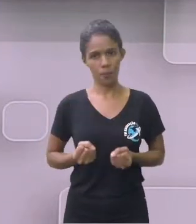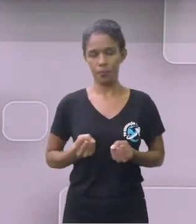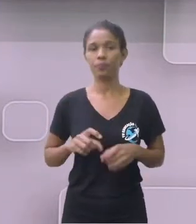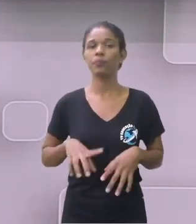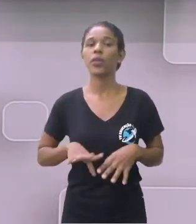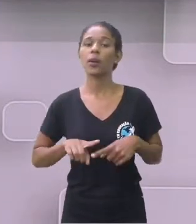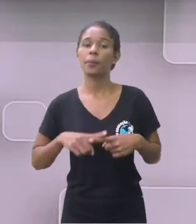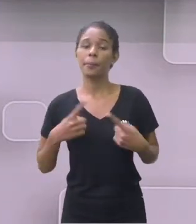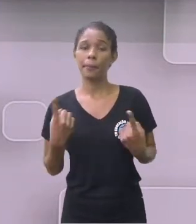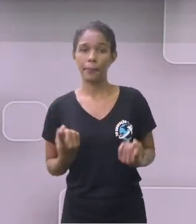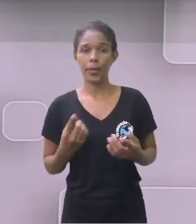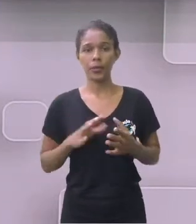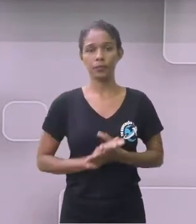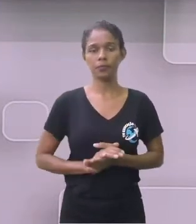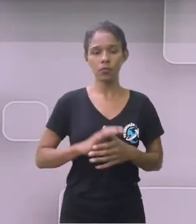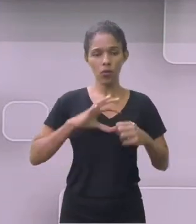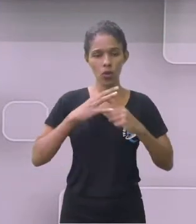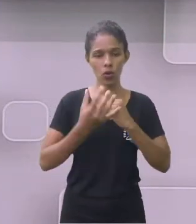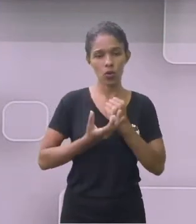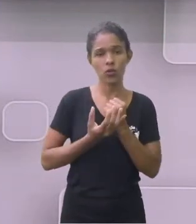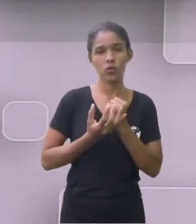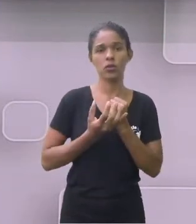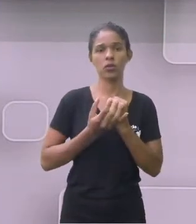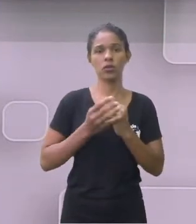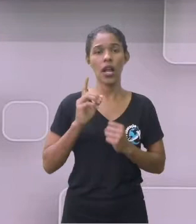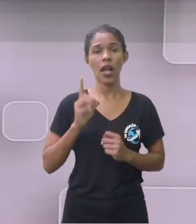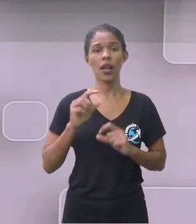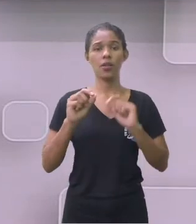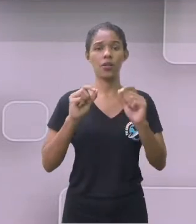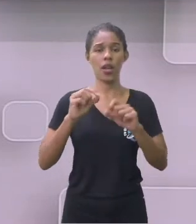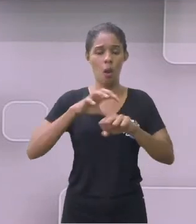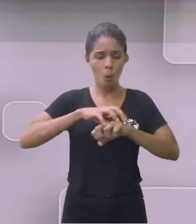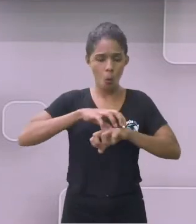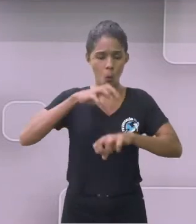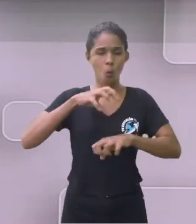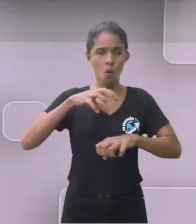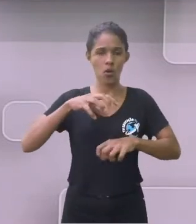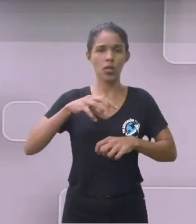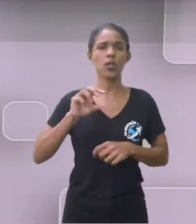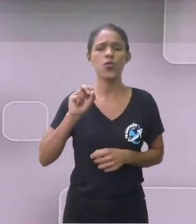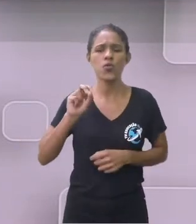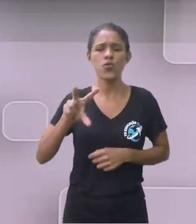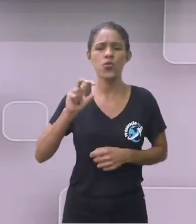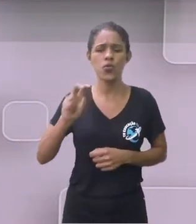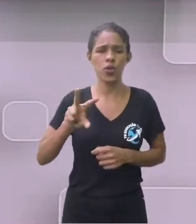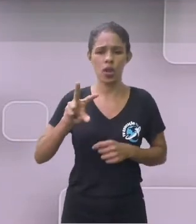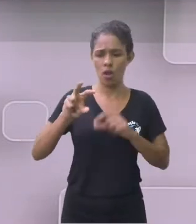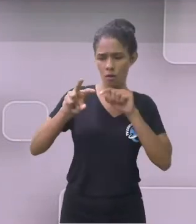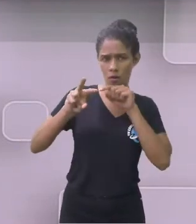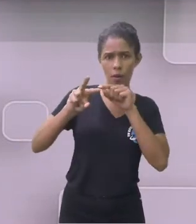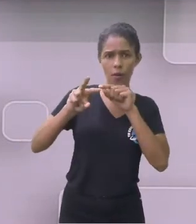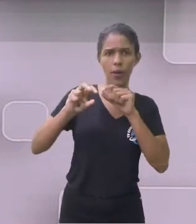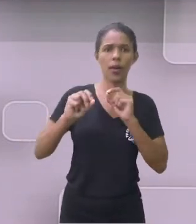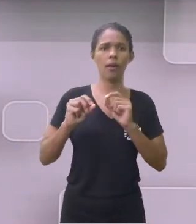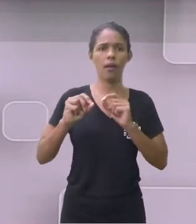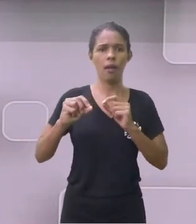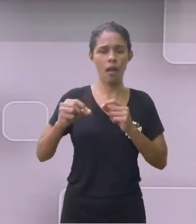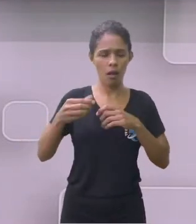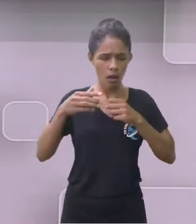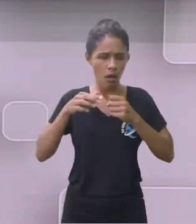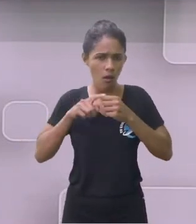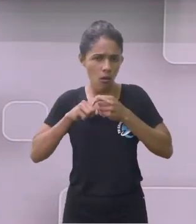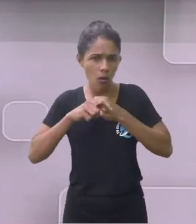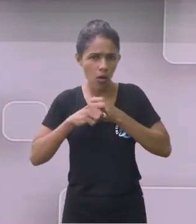A Covid-19 é uma infecção viral. Os vírus são organismos muito pequenos que conseguem permanecer por algum tempo